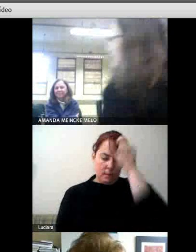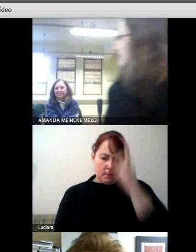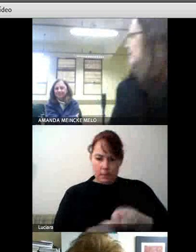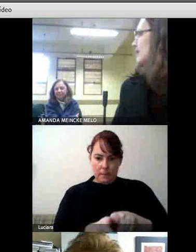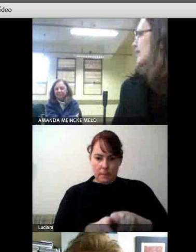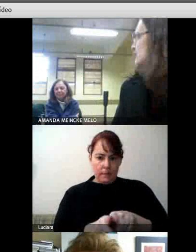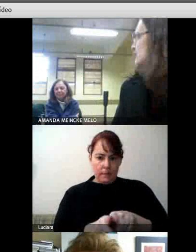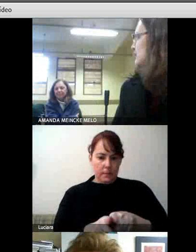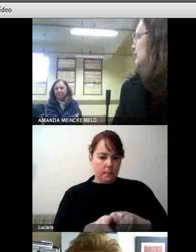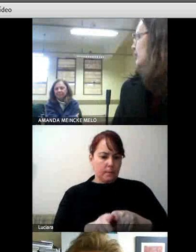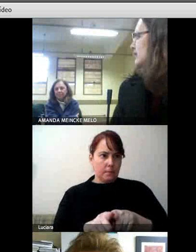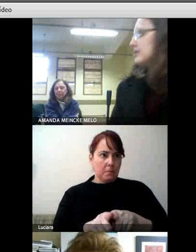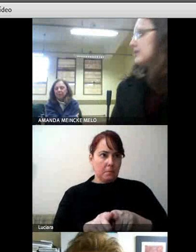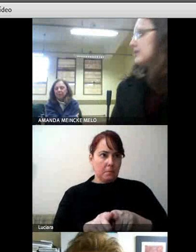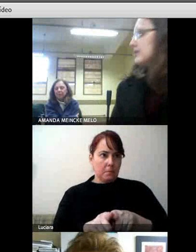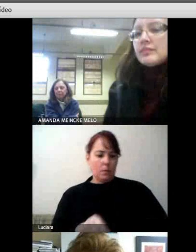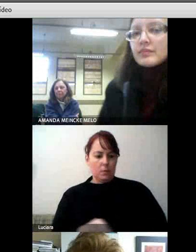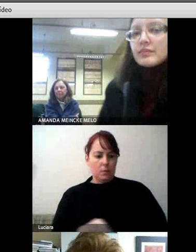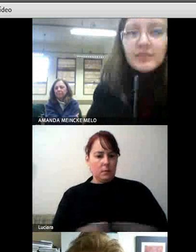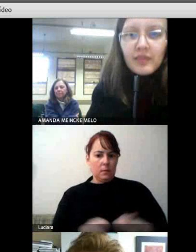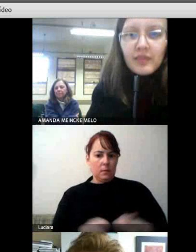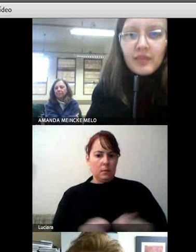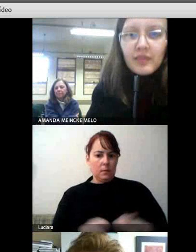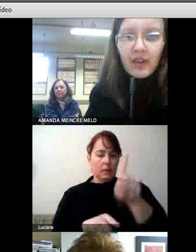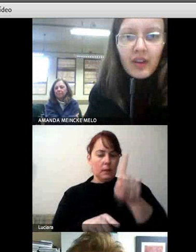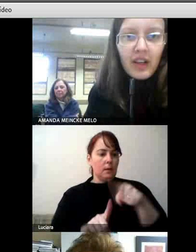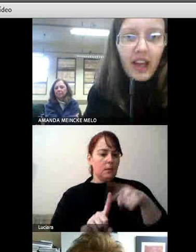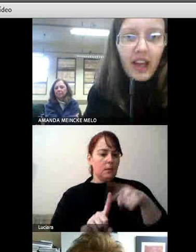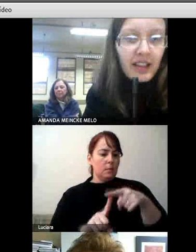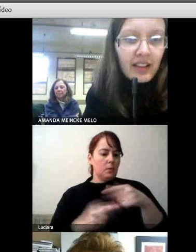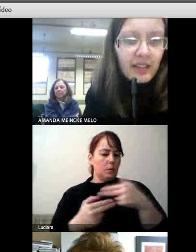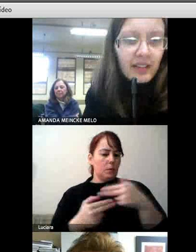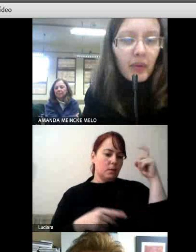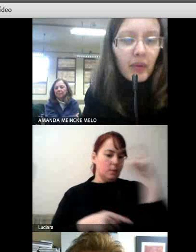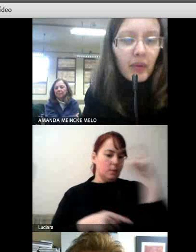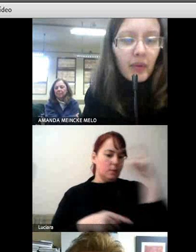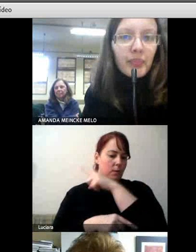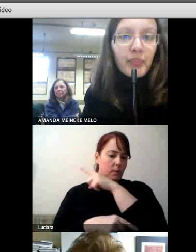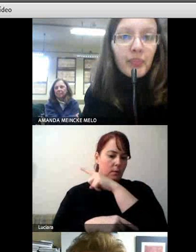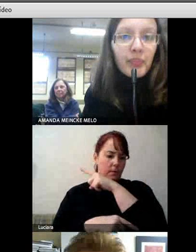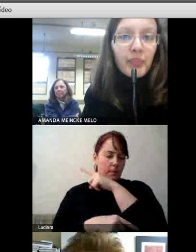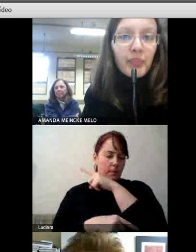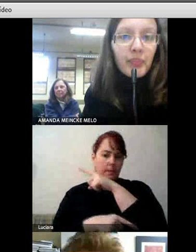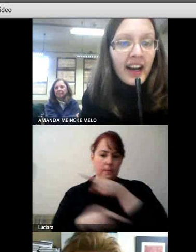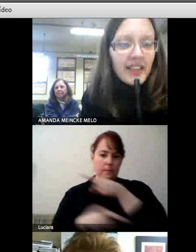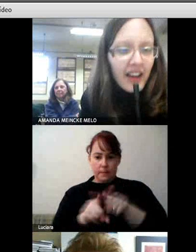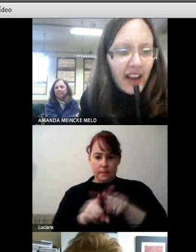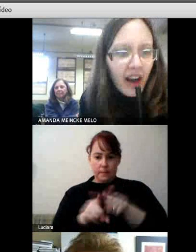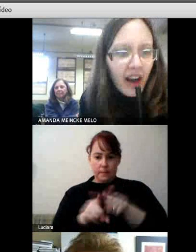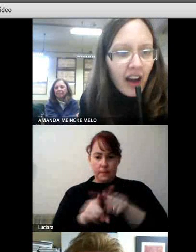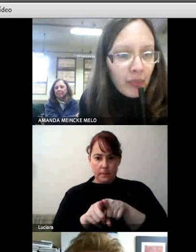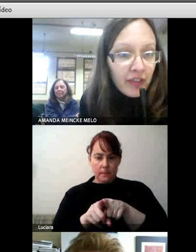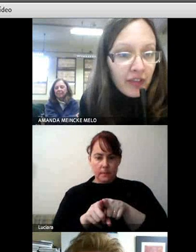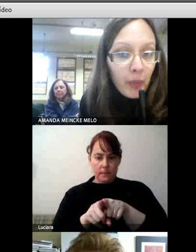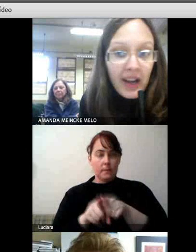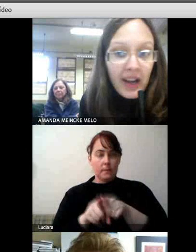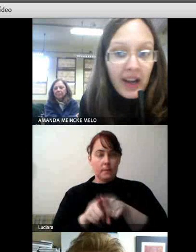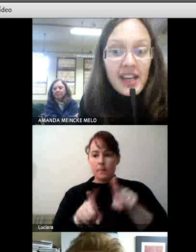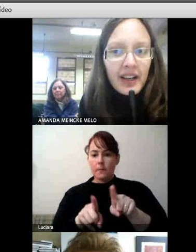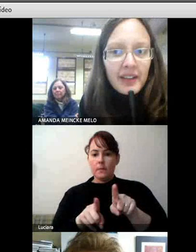uma porção de recursos. Então a gente tem que ver isso. Eles têm uma... Professora Léa, o que ficou